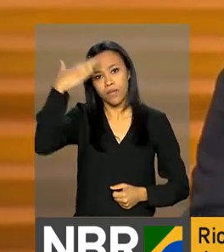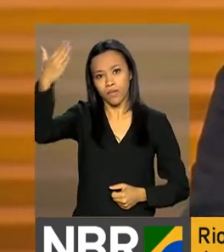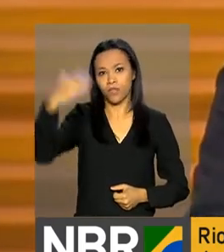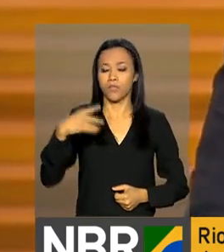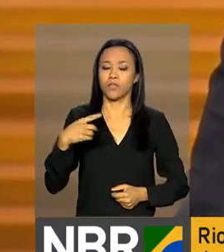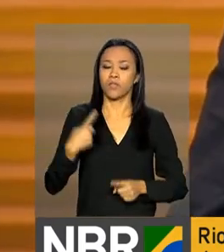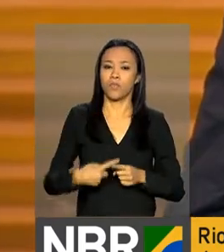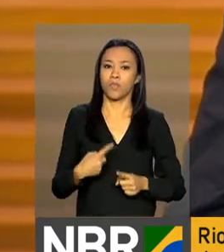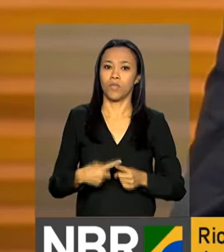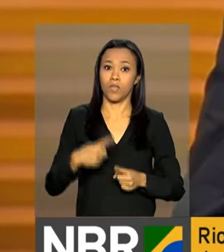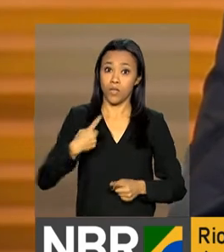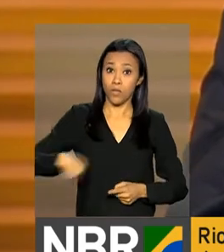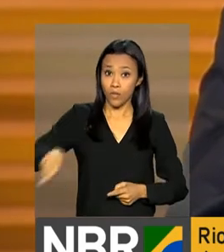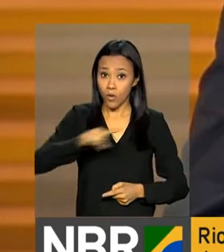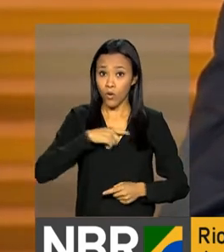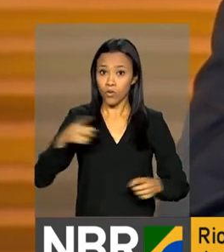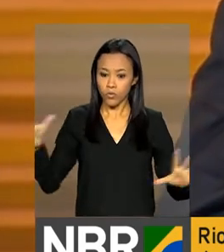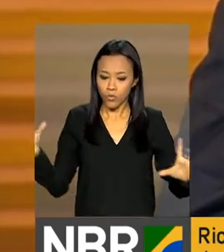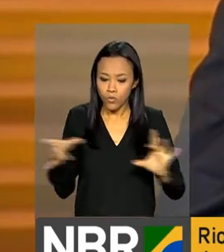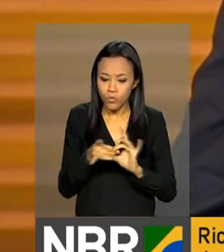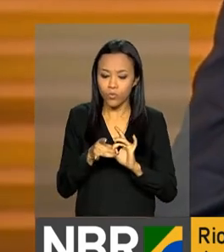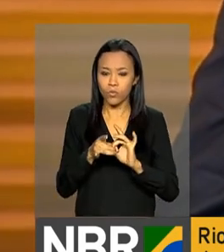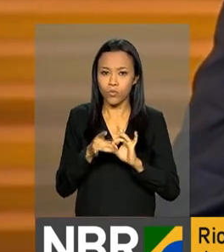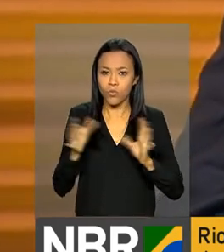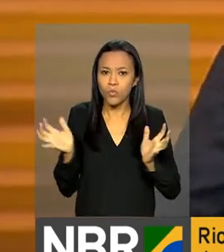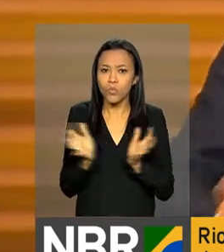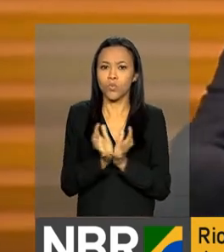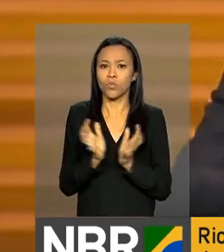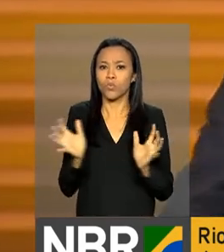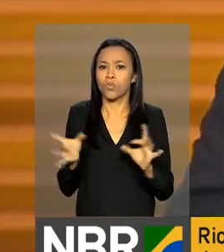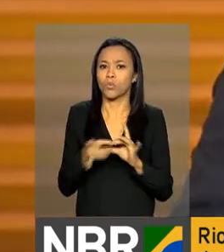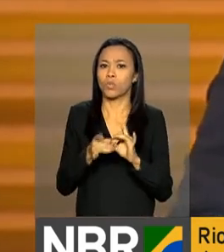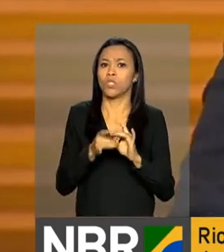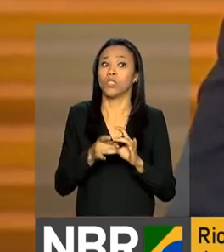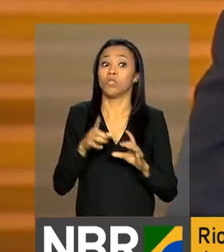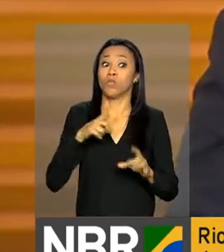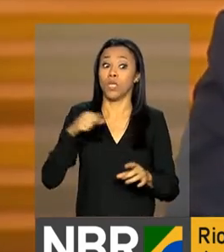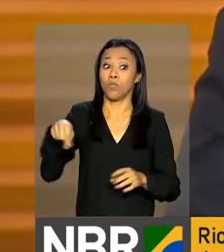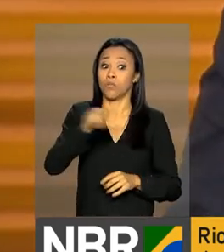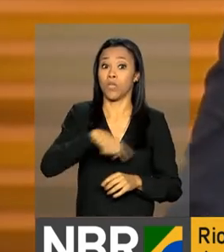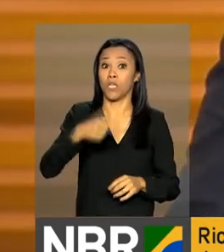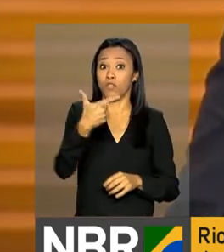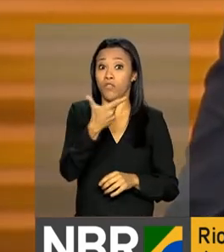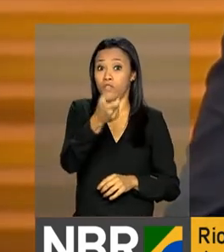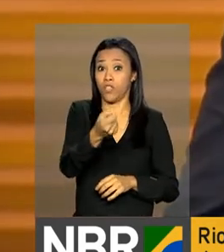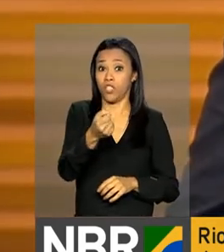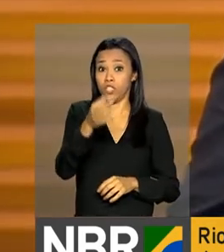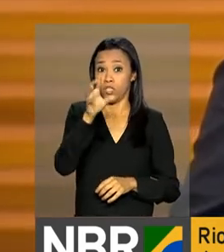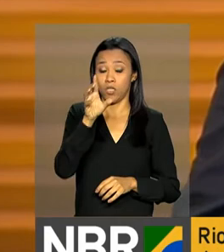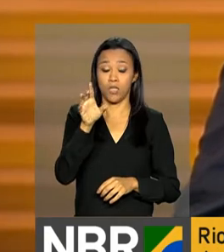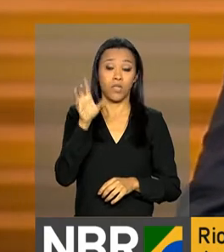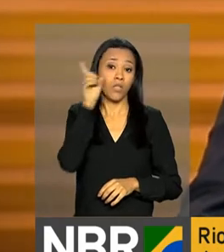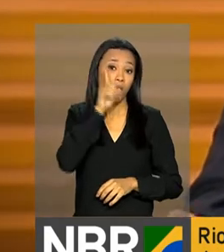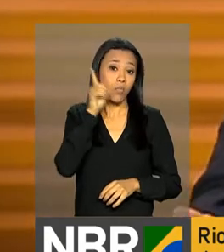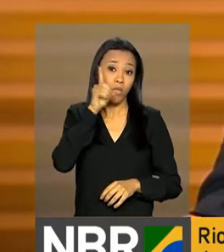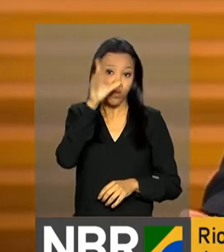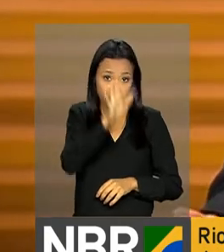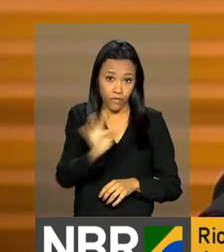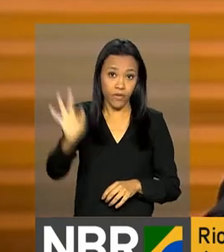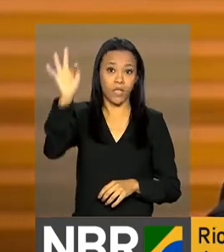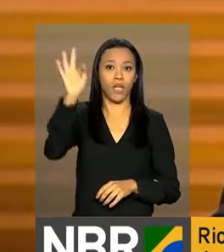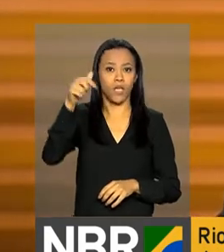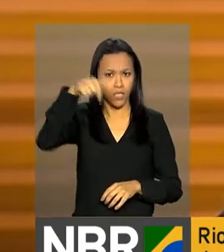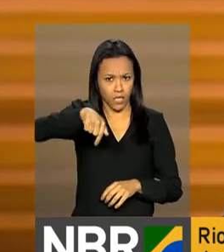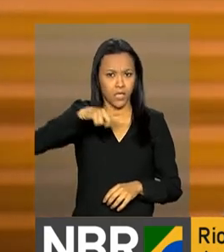bancada unida, né, viu, Pezão? Nós temos aqui 20 deputados federais. Não é fácil. Né?